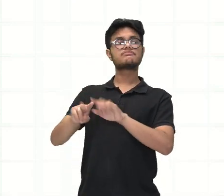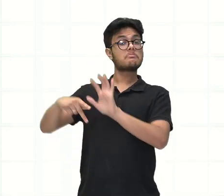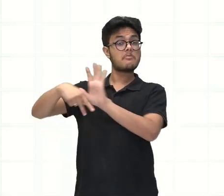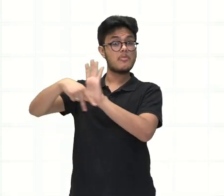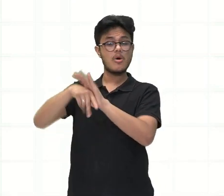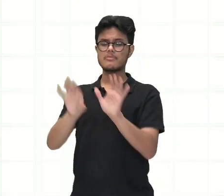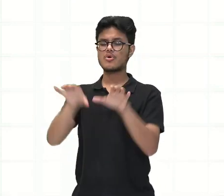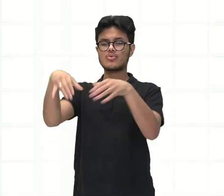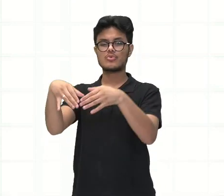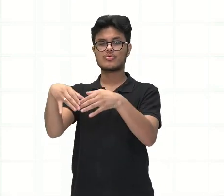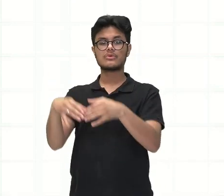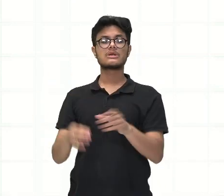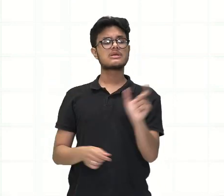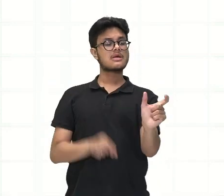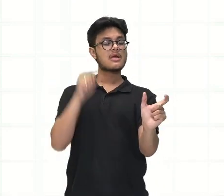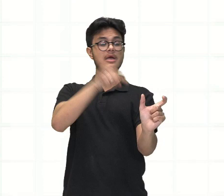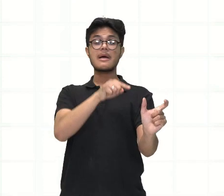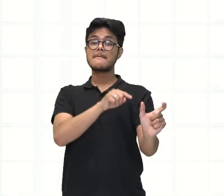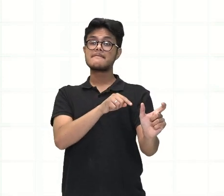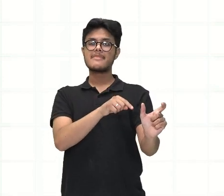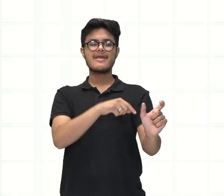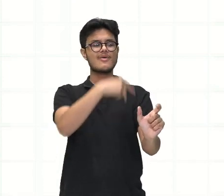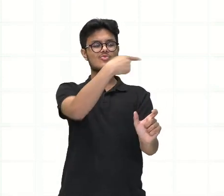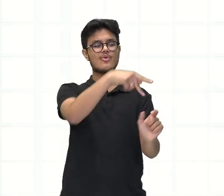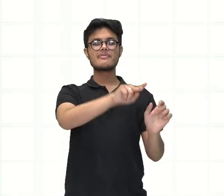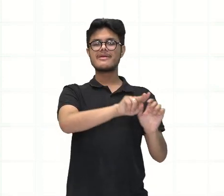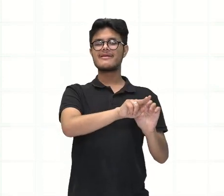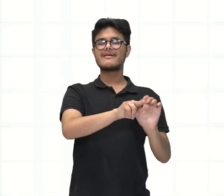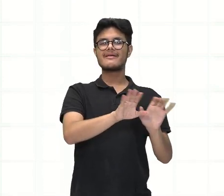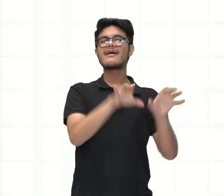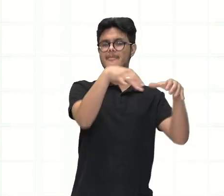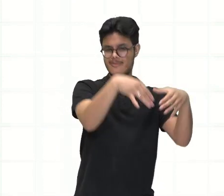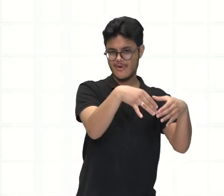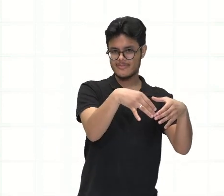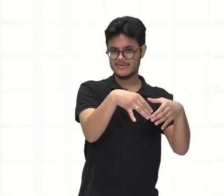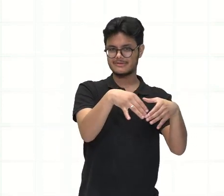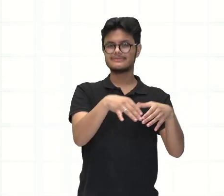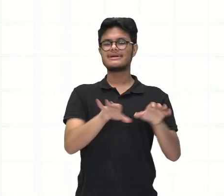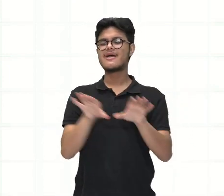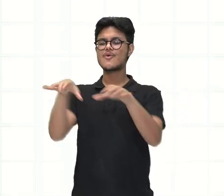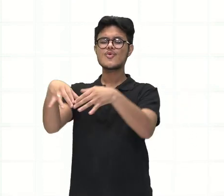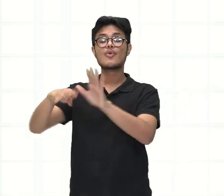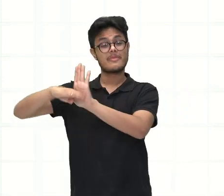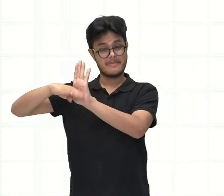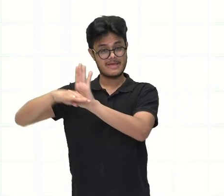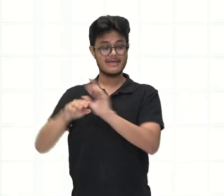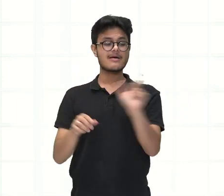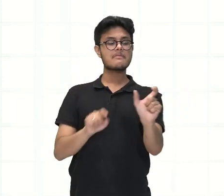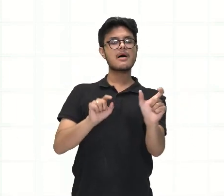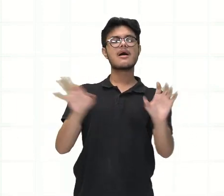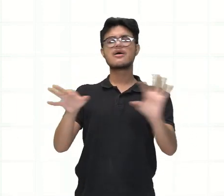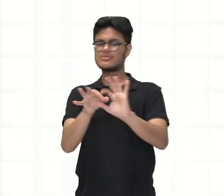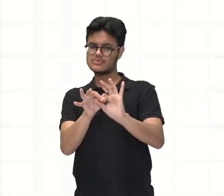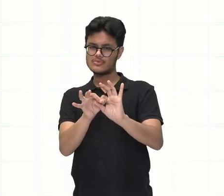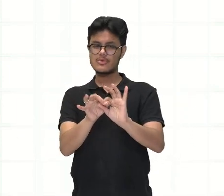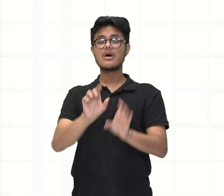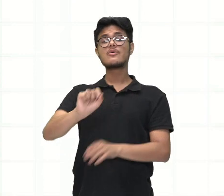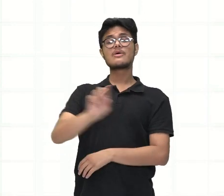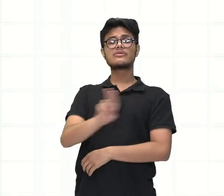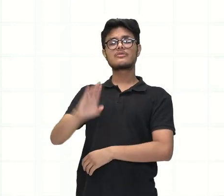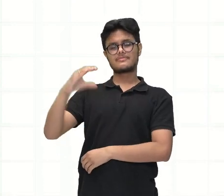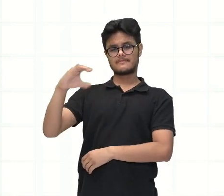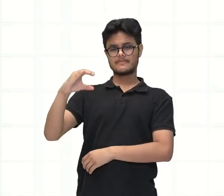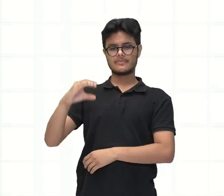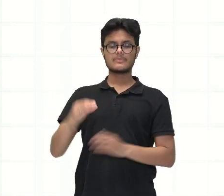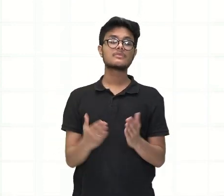segundo é o epíteto específico e os dois juntos formam o nome científico, tá? Este